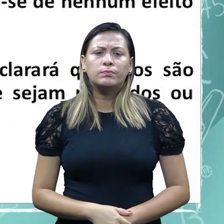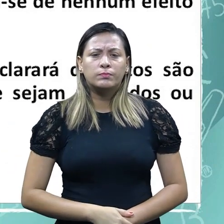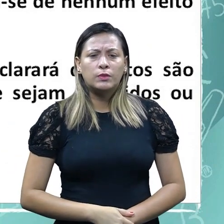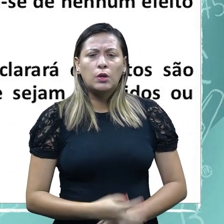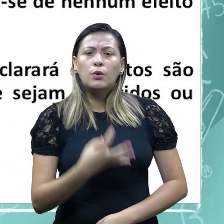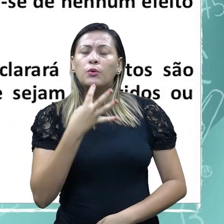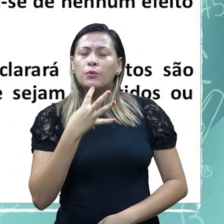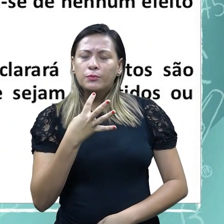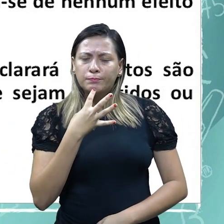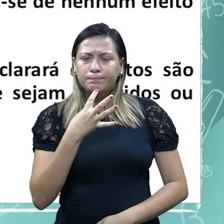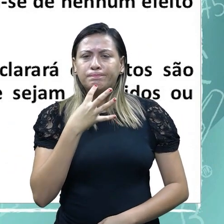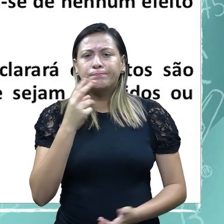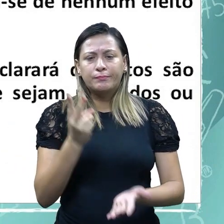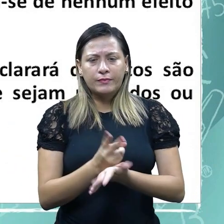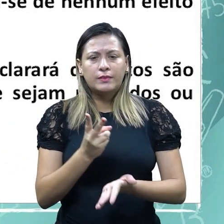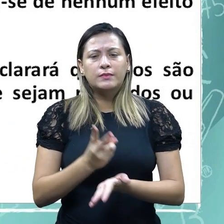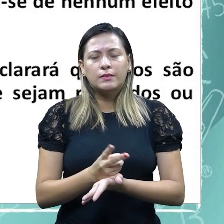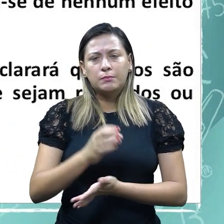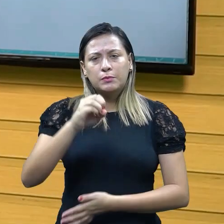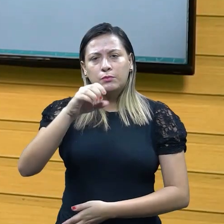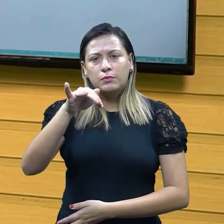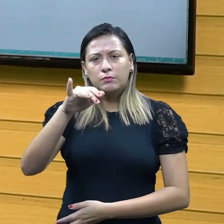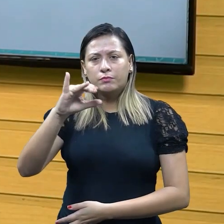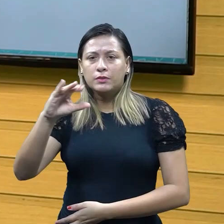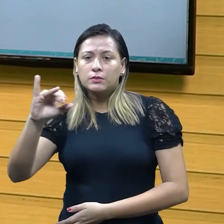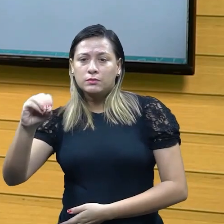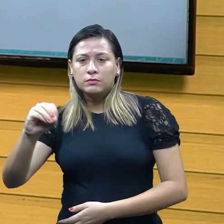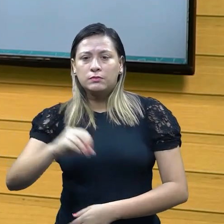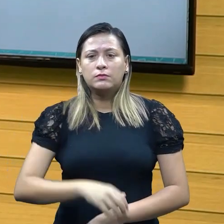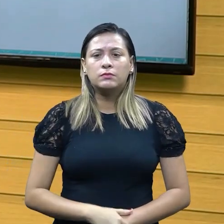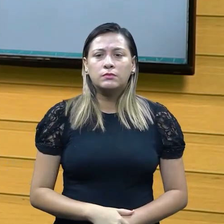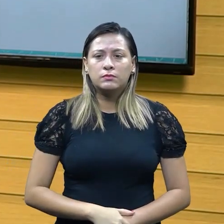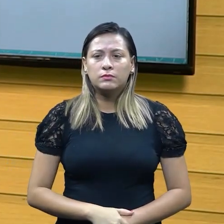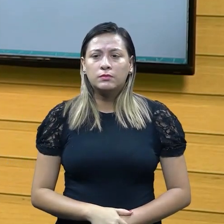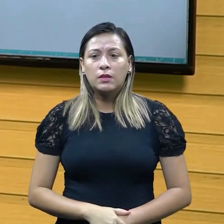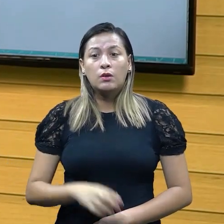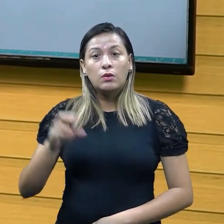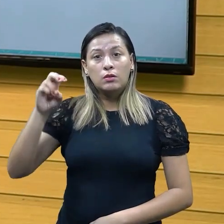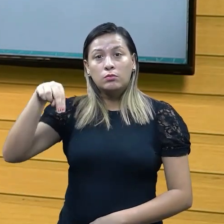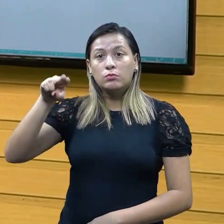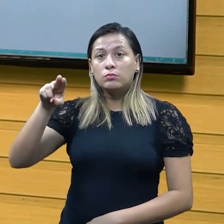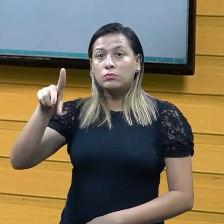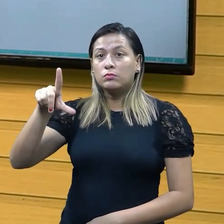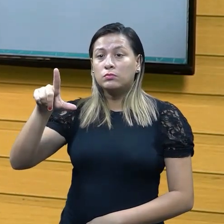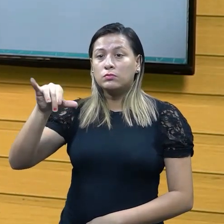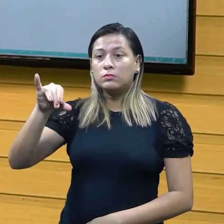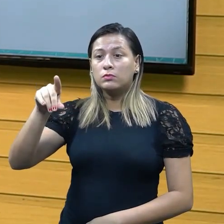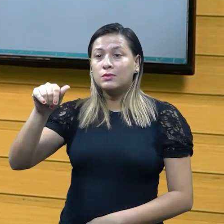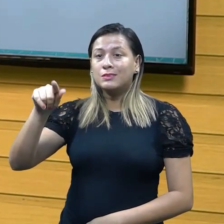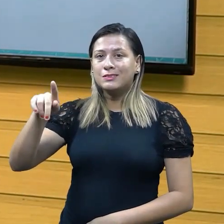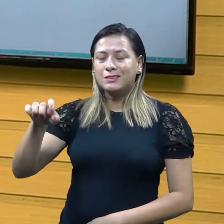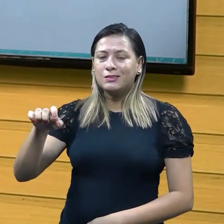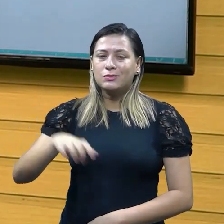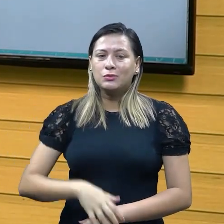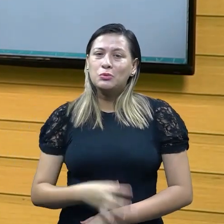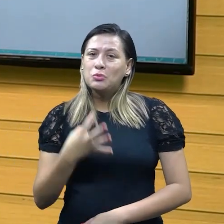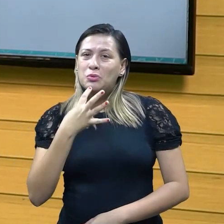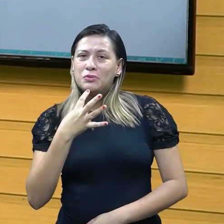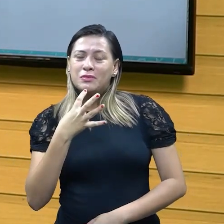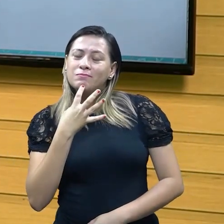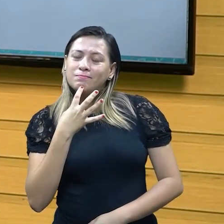sempre reconhece ali, ó, de ofício. Com relação às nulidades, nem sempre esse reconhecimento de ofício